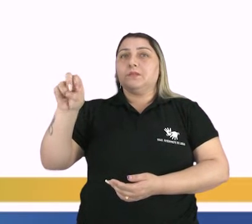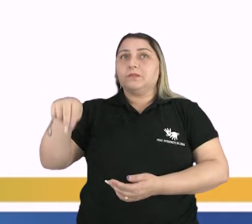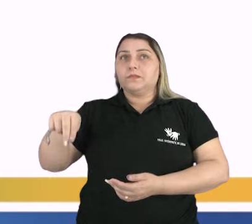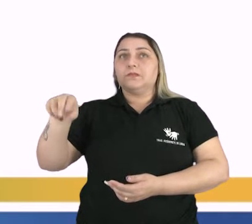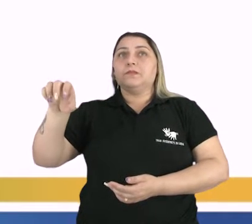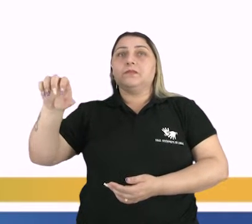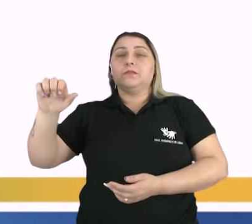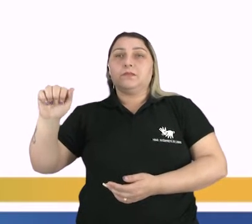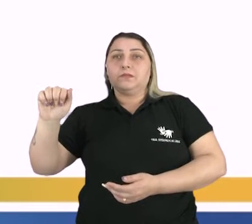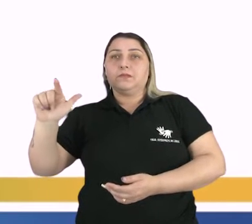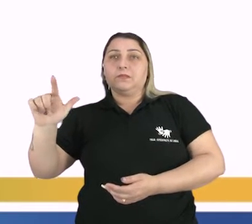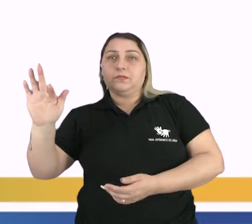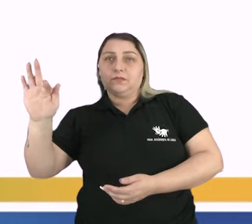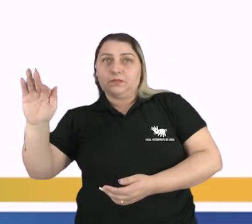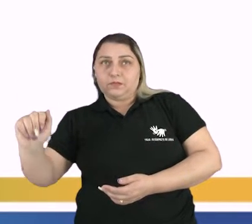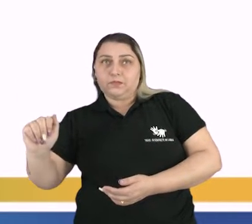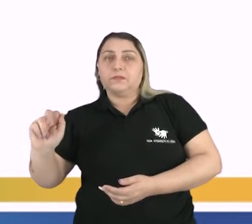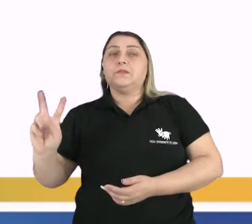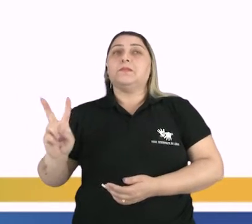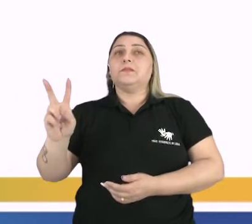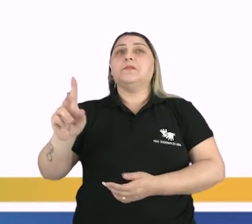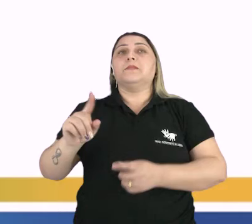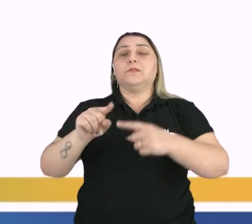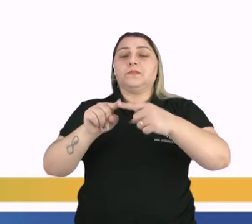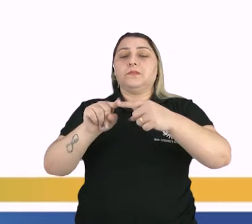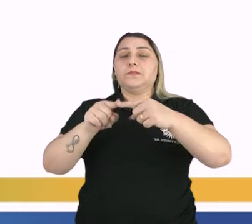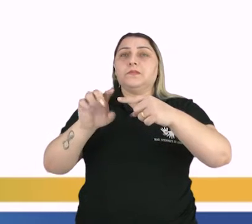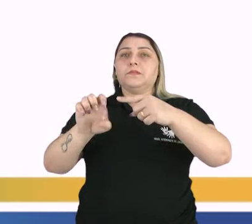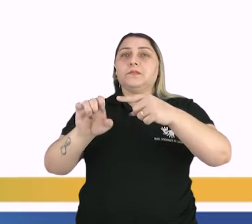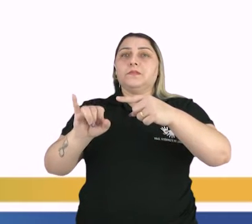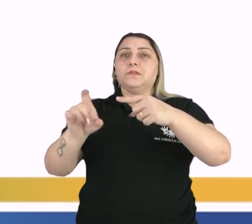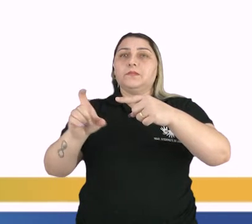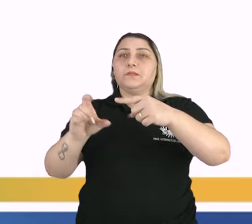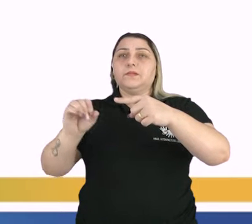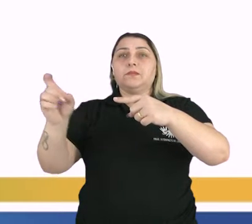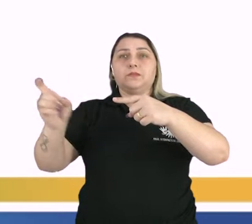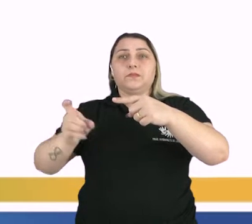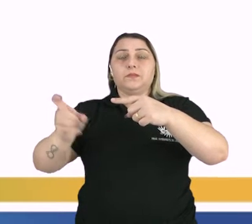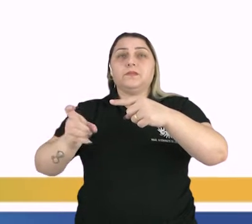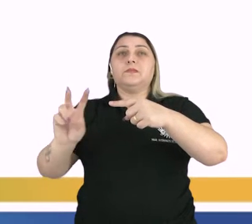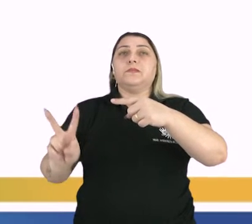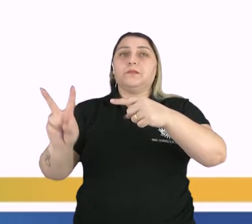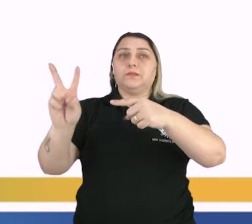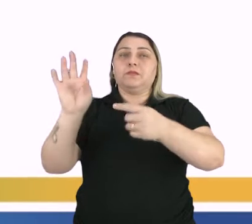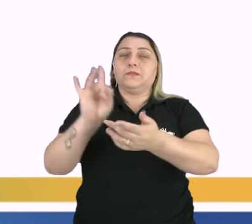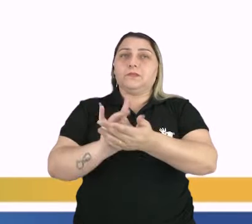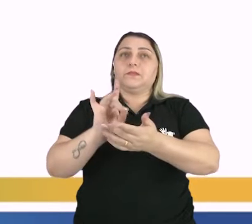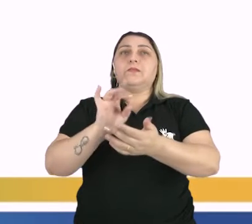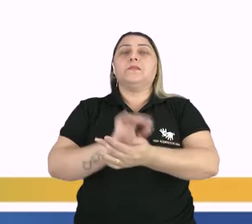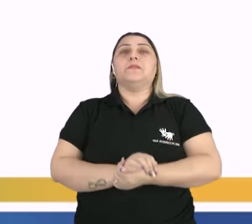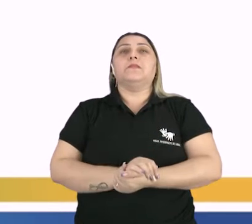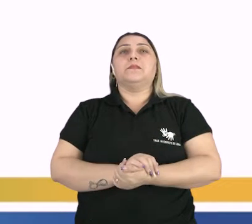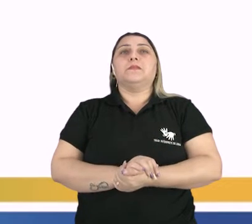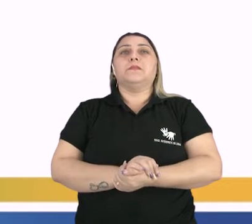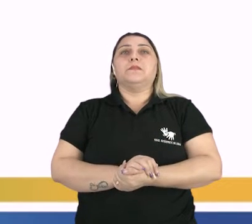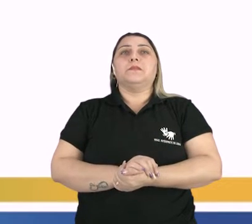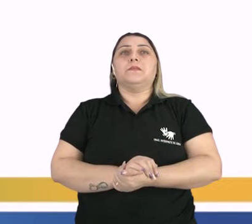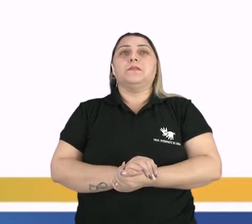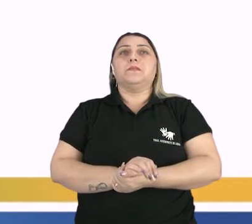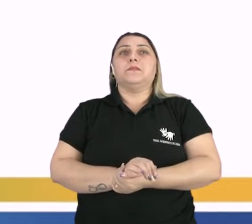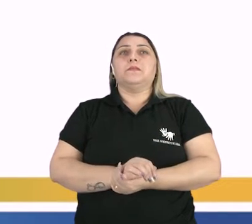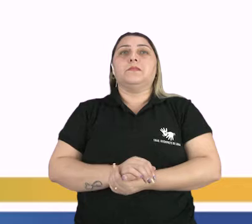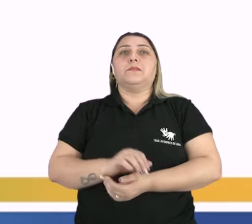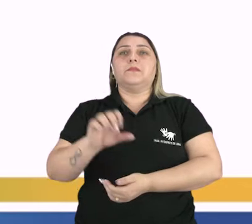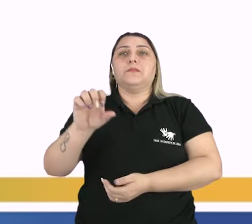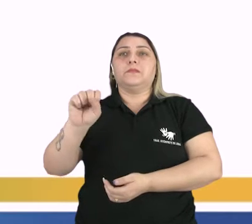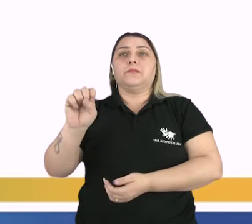abscissa, ou seja, é o cosseno, o valor do eixo X. E o valor correspondente ao eixo Y é o